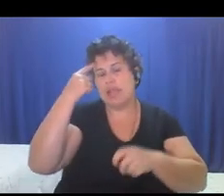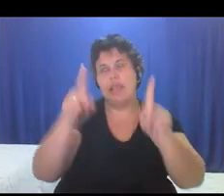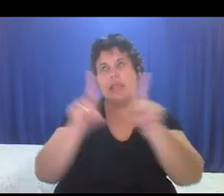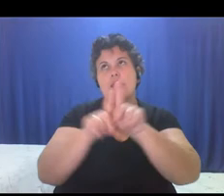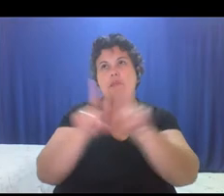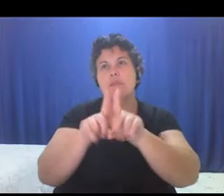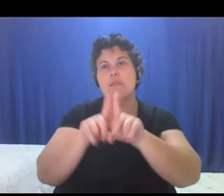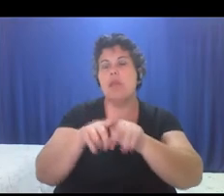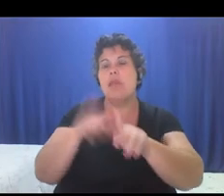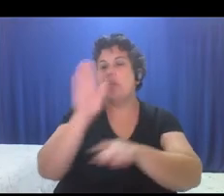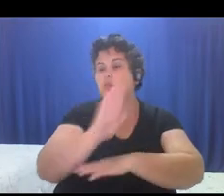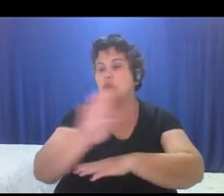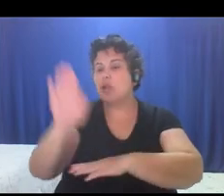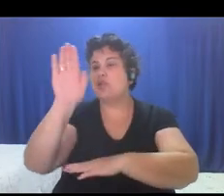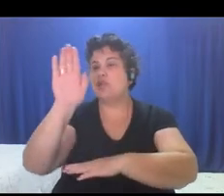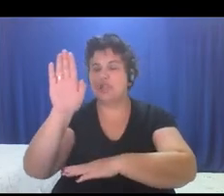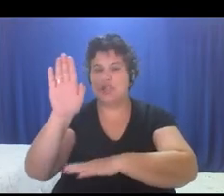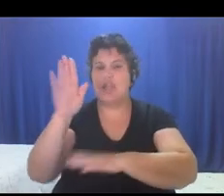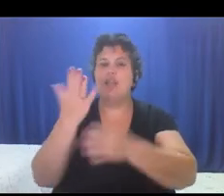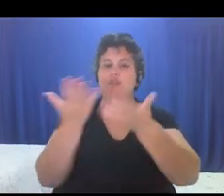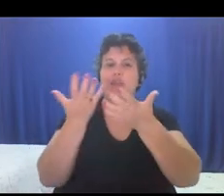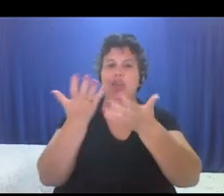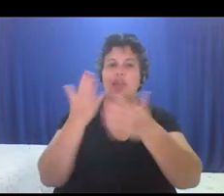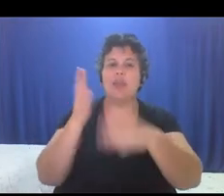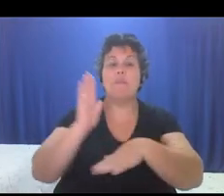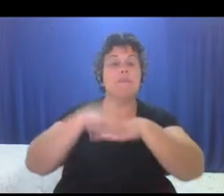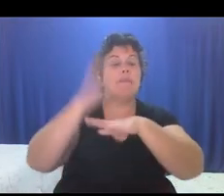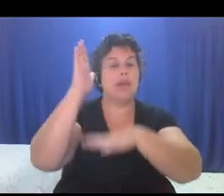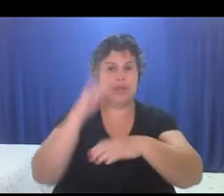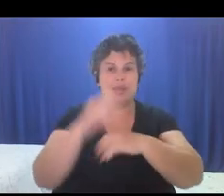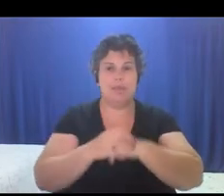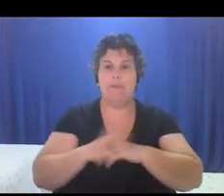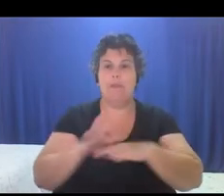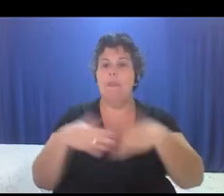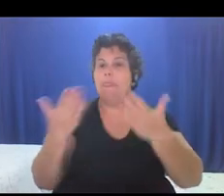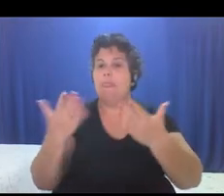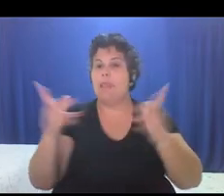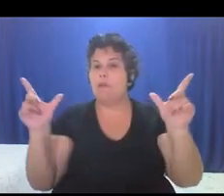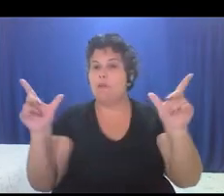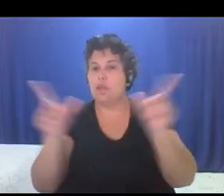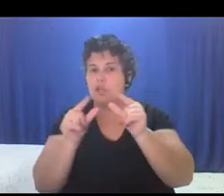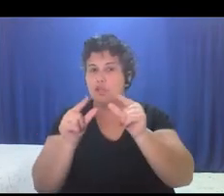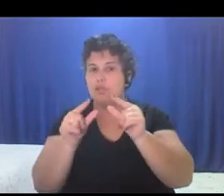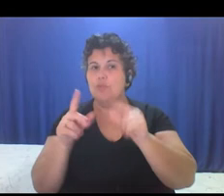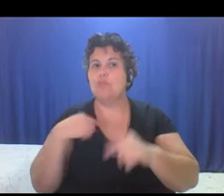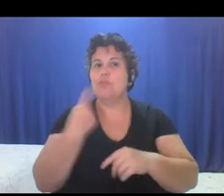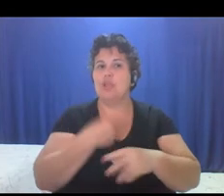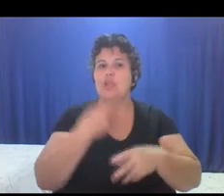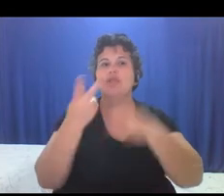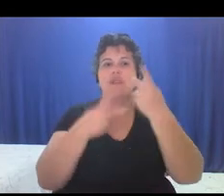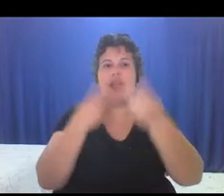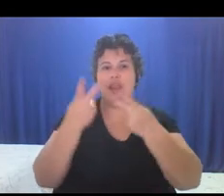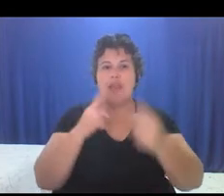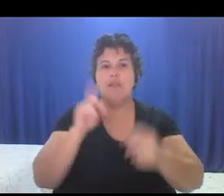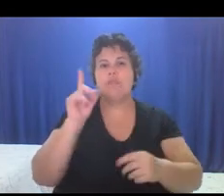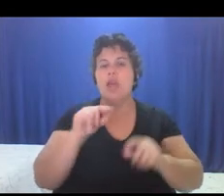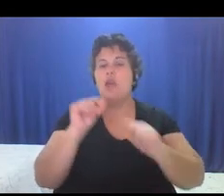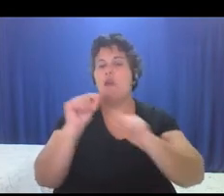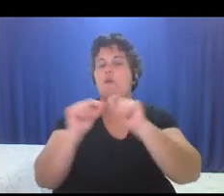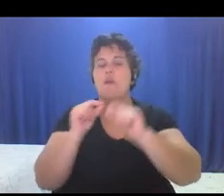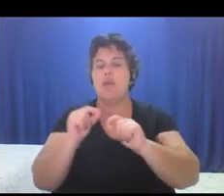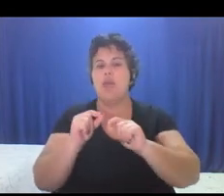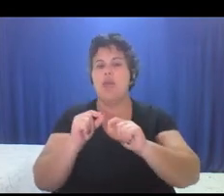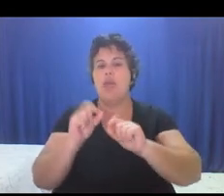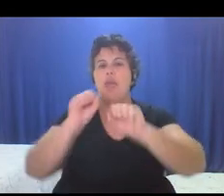pessoas candidatas, Mari. Né? Eu acho que em resumo, assim, até uma coisa que a gente comentou, né, Ju, é a tal da transparência,